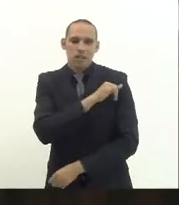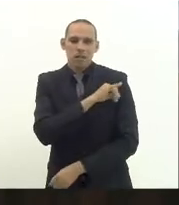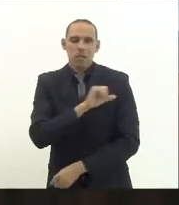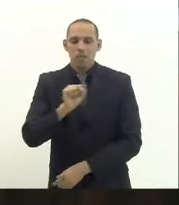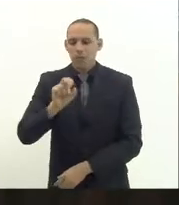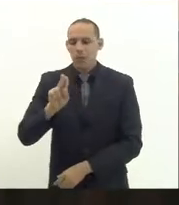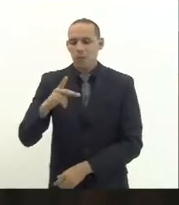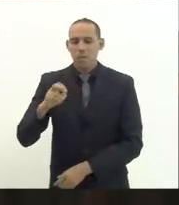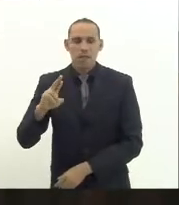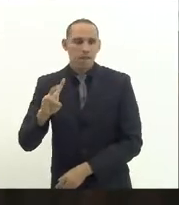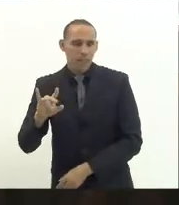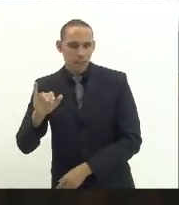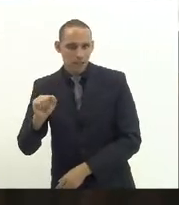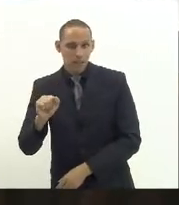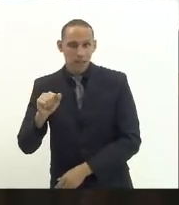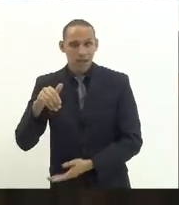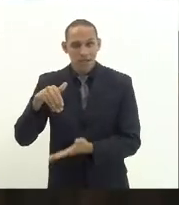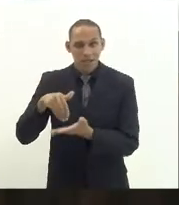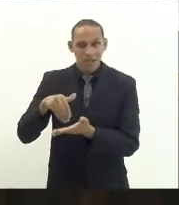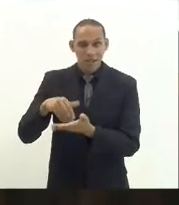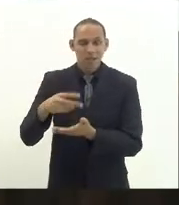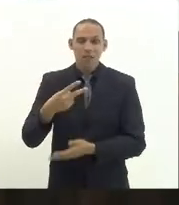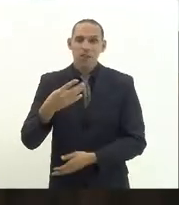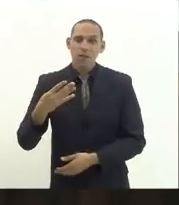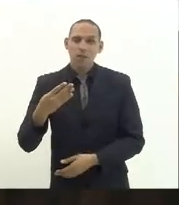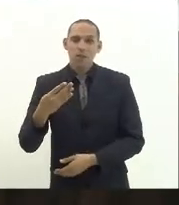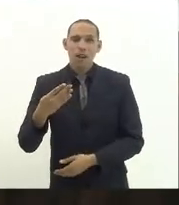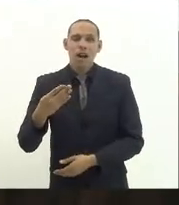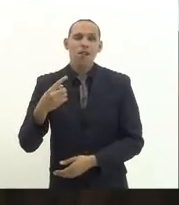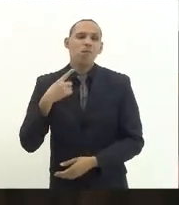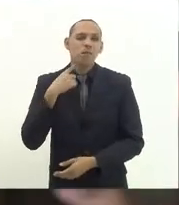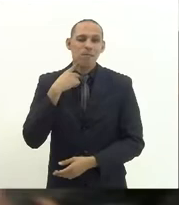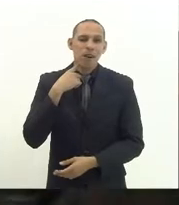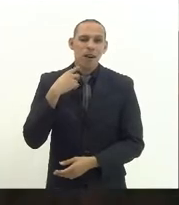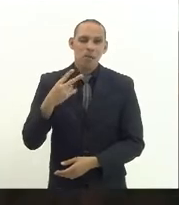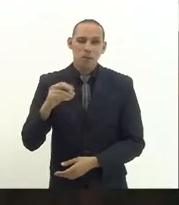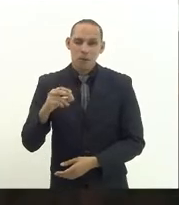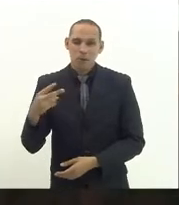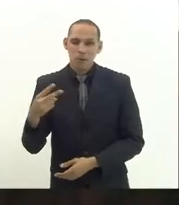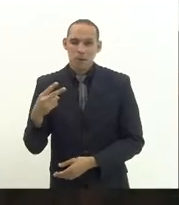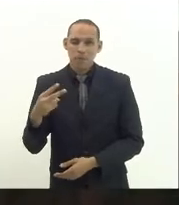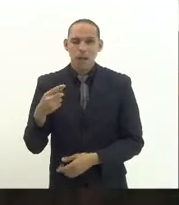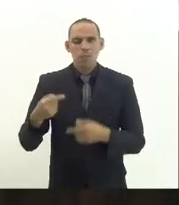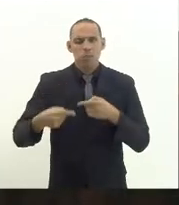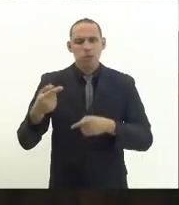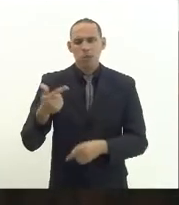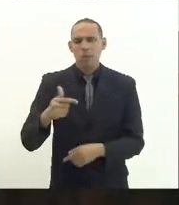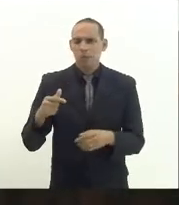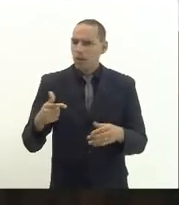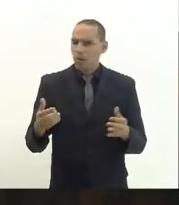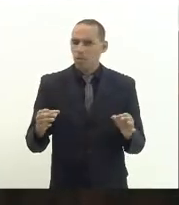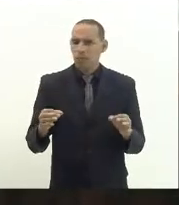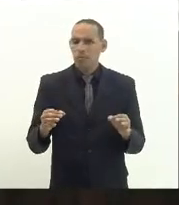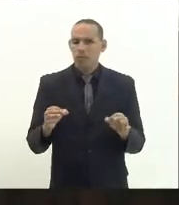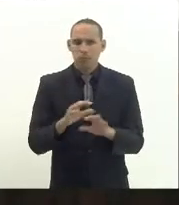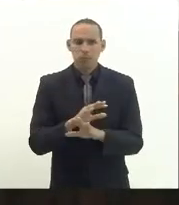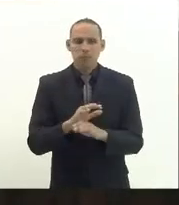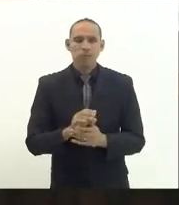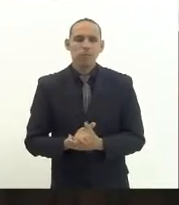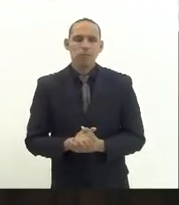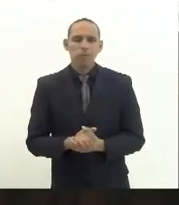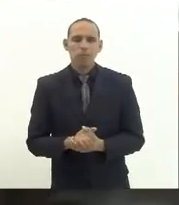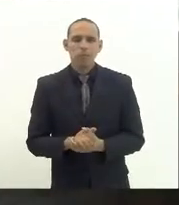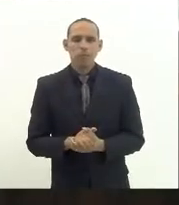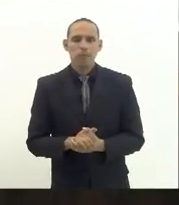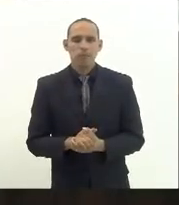SuperVia prazo final 24 5:22 seus em discussão na vida Queira discutir encerrada a discussão